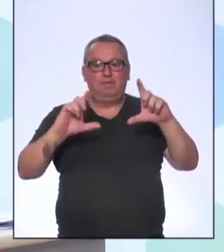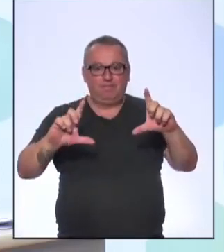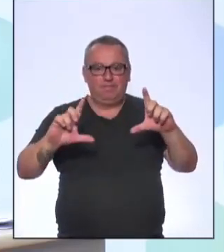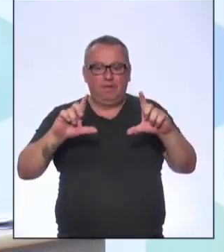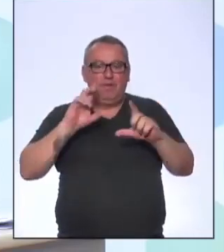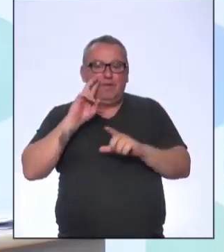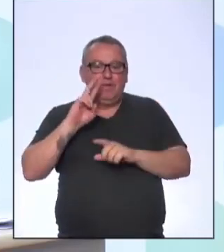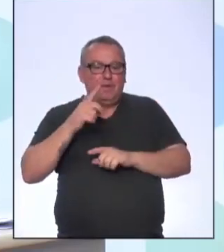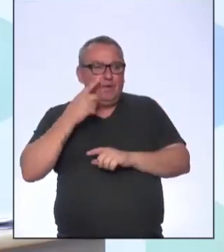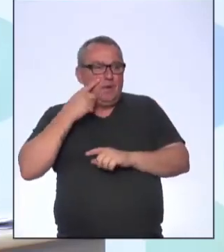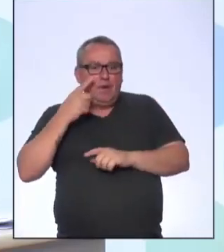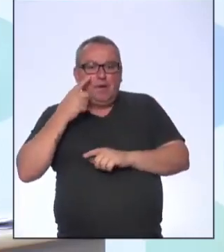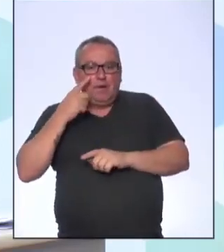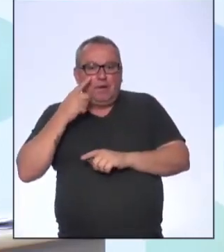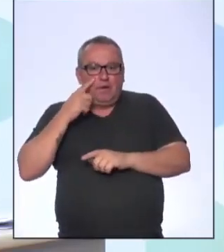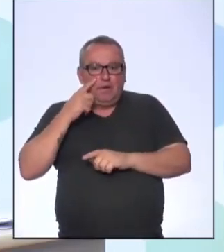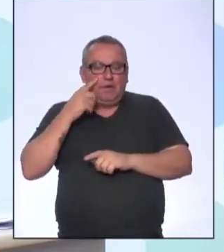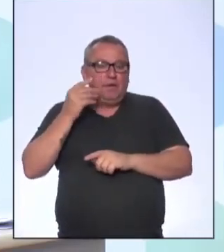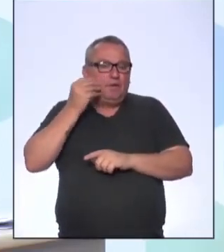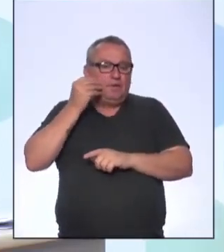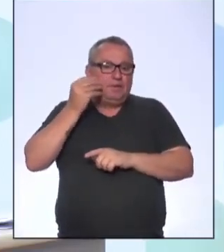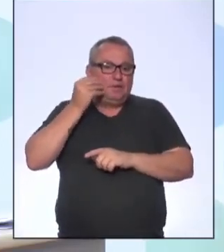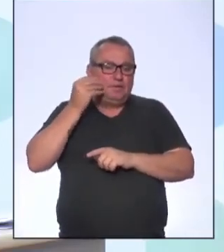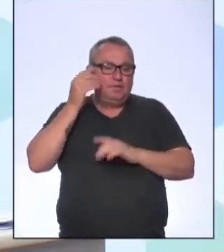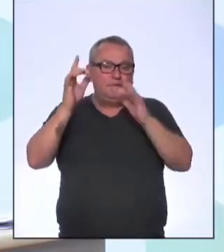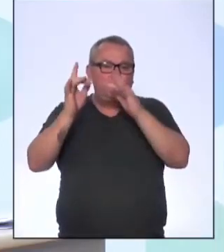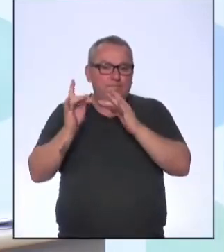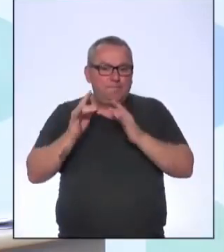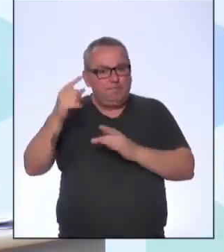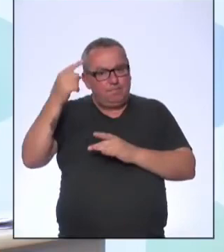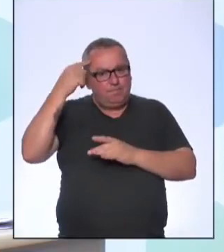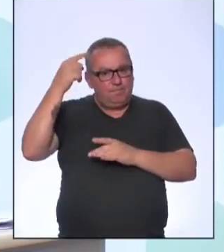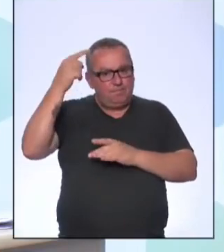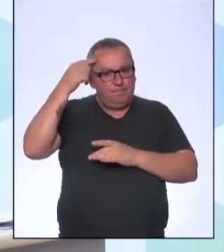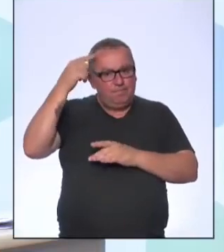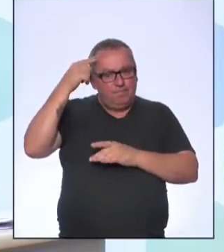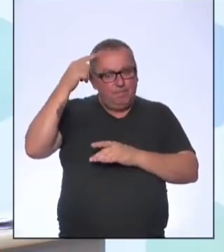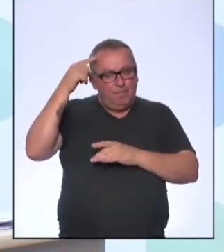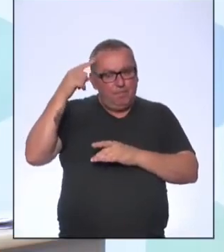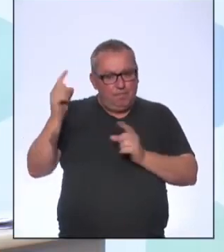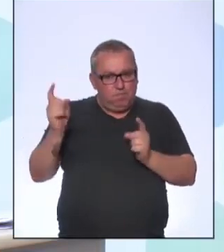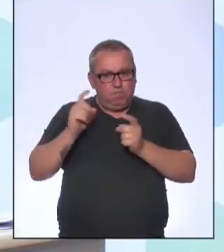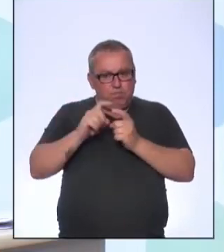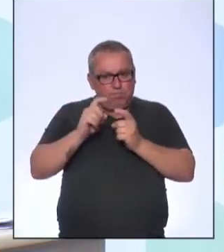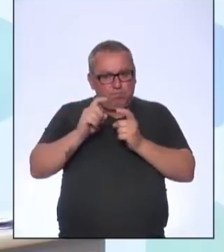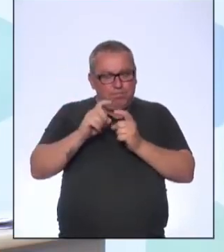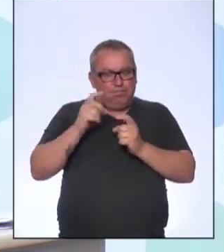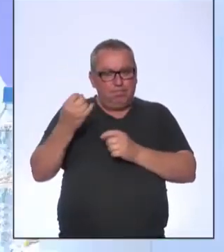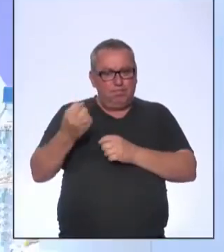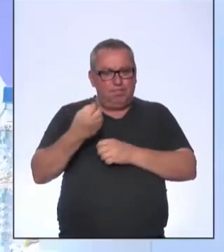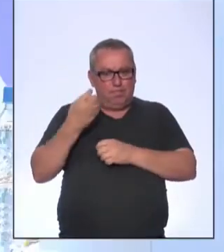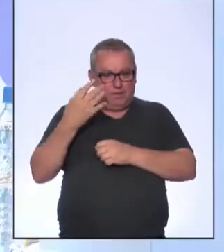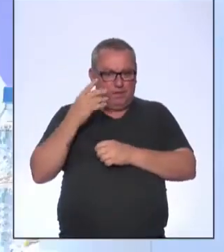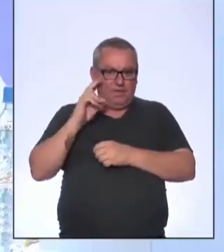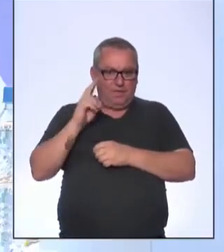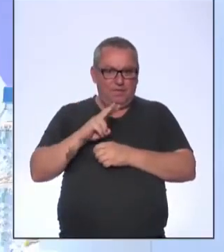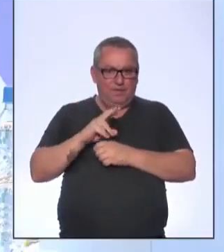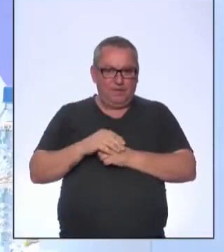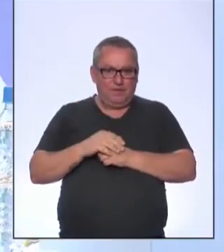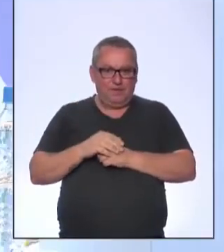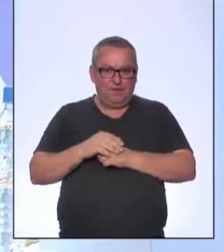você vai observando e tentando relacionar ideias, né? Conectar informações. Tudo bem? Isso, vamos lá então? Vamos lá